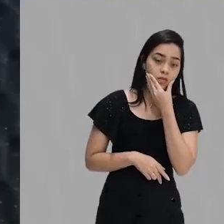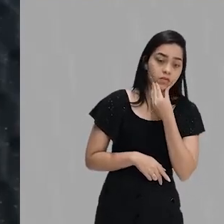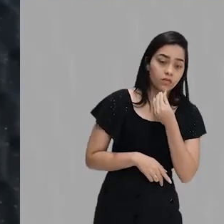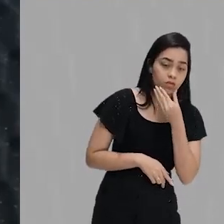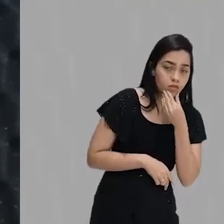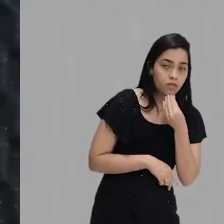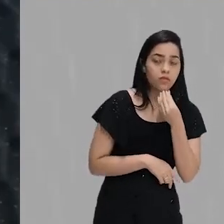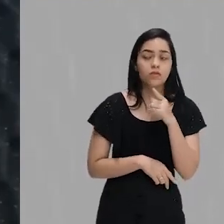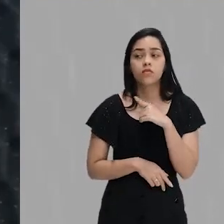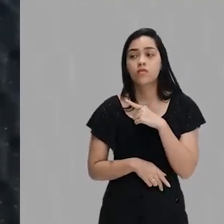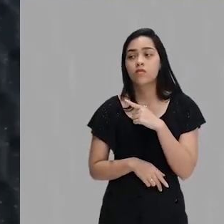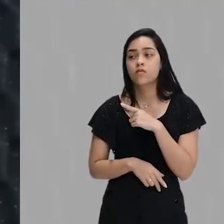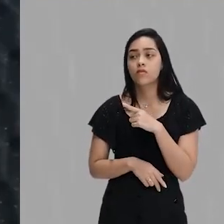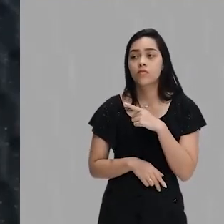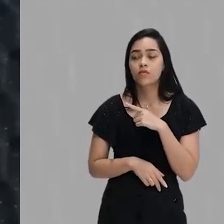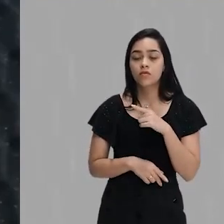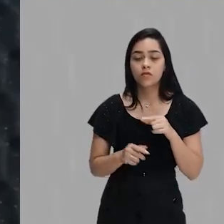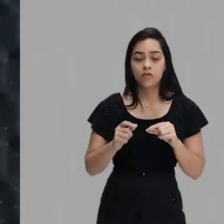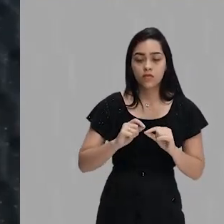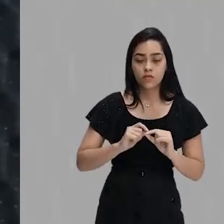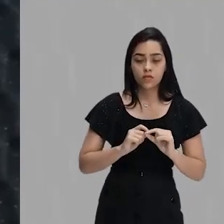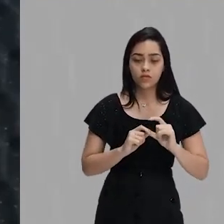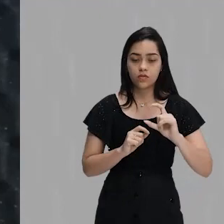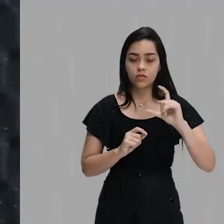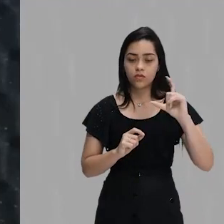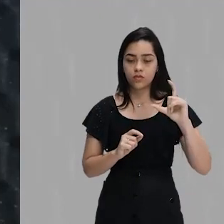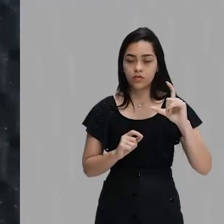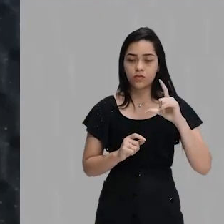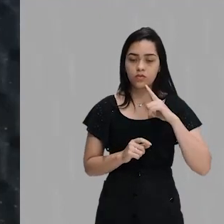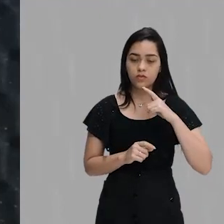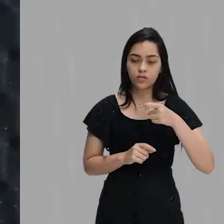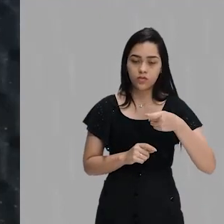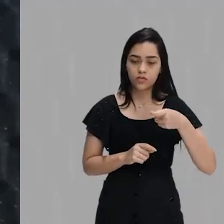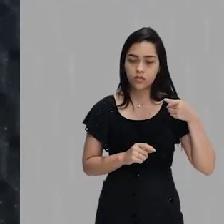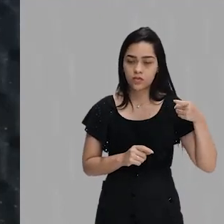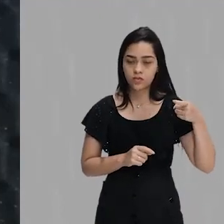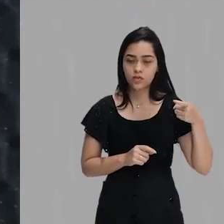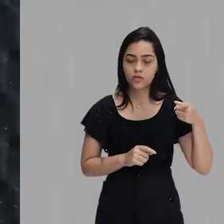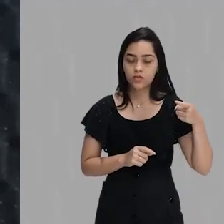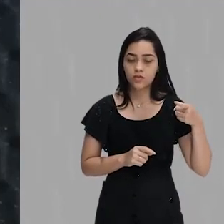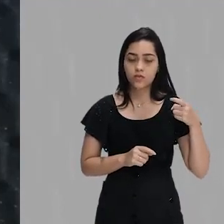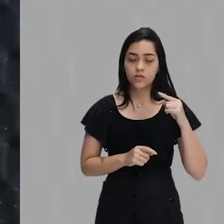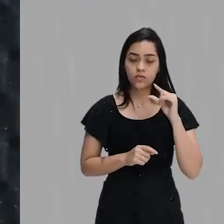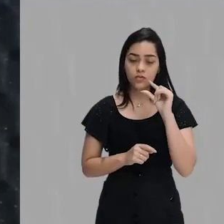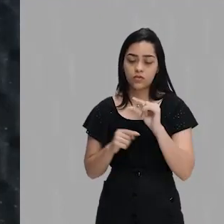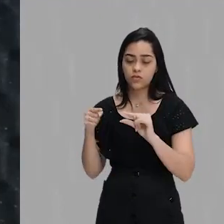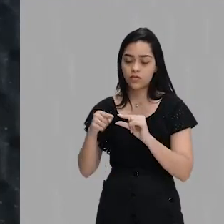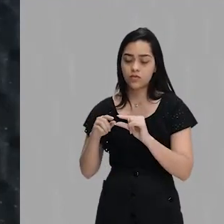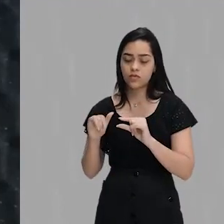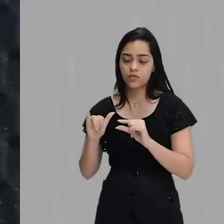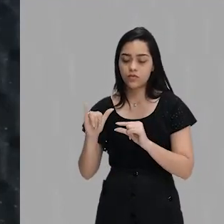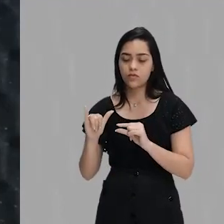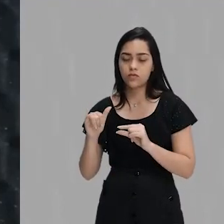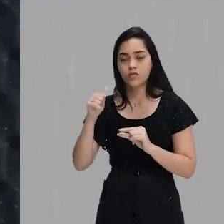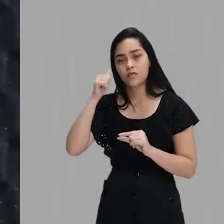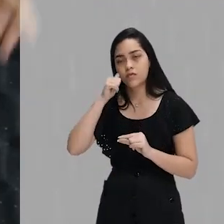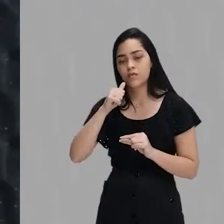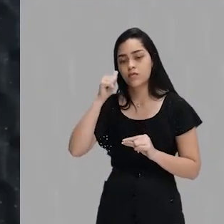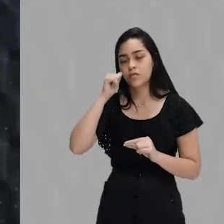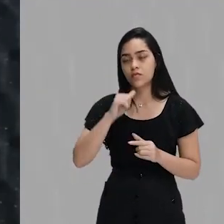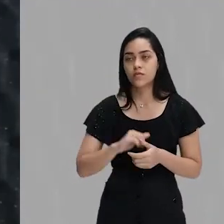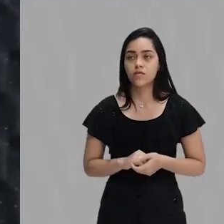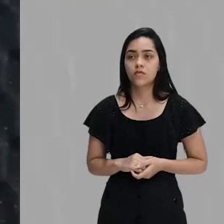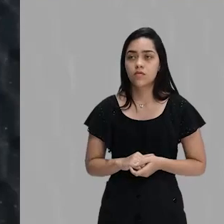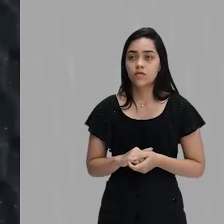biologicamente, ele vai ter um cromossomo maior, que é o cromossomo X, e um cromossomo menor, que é o cromossomo Y.